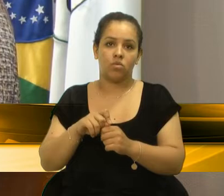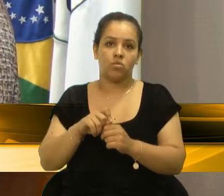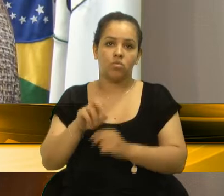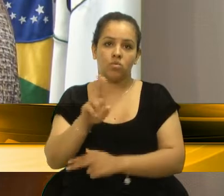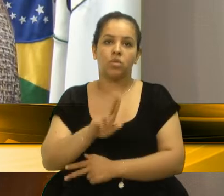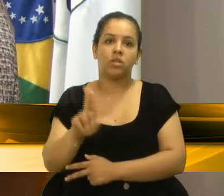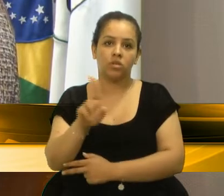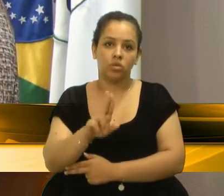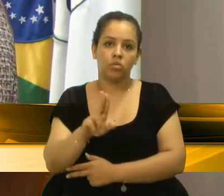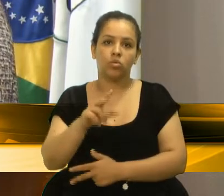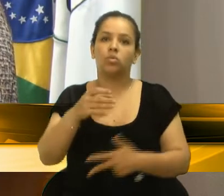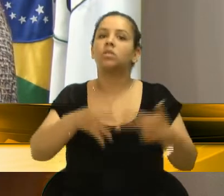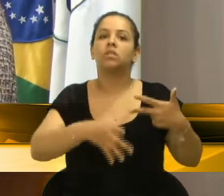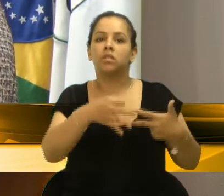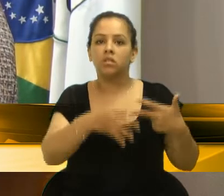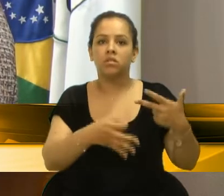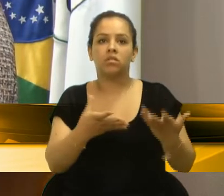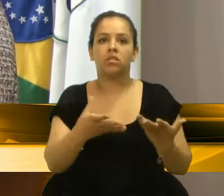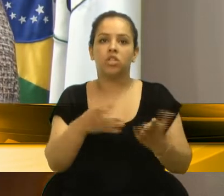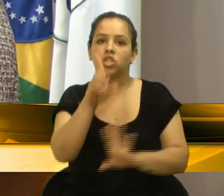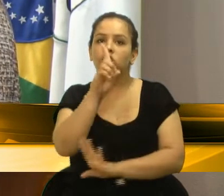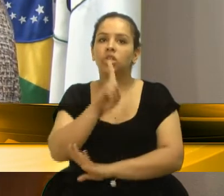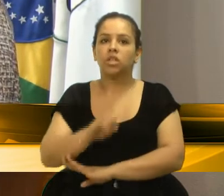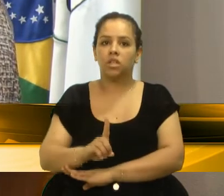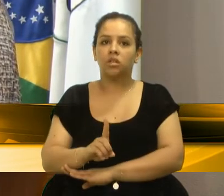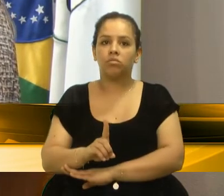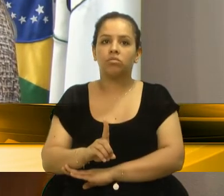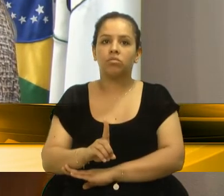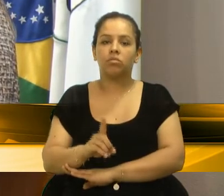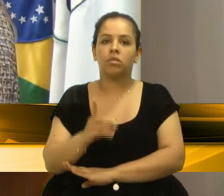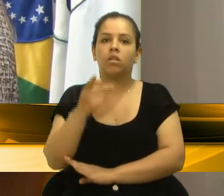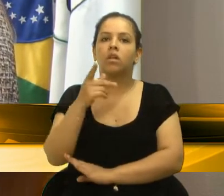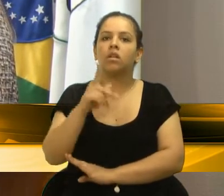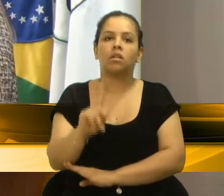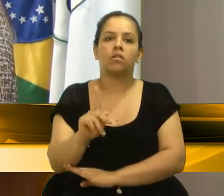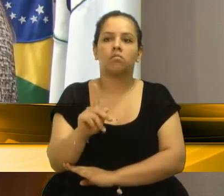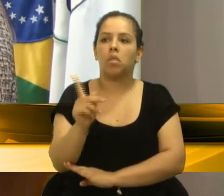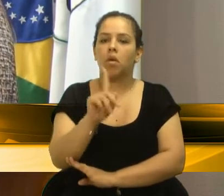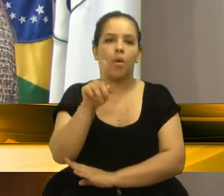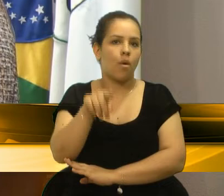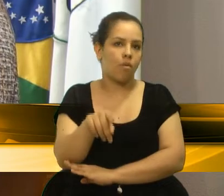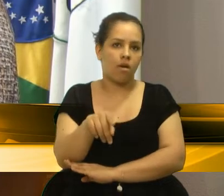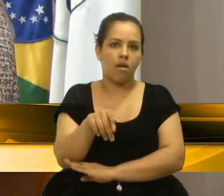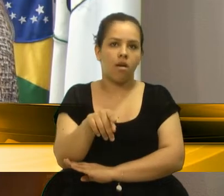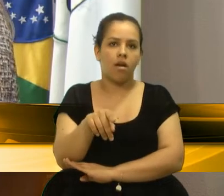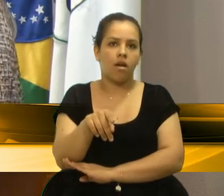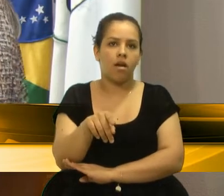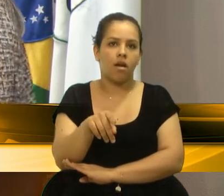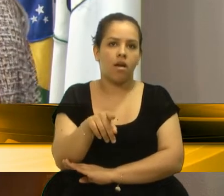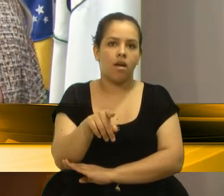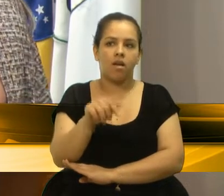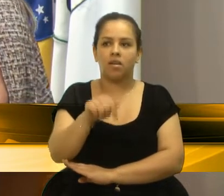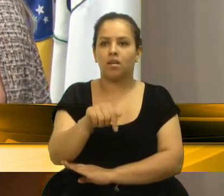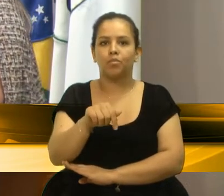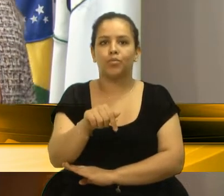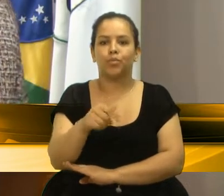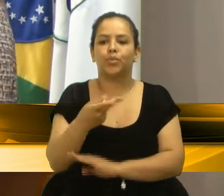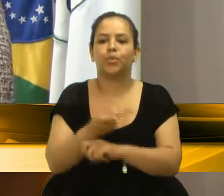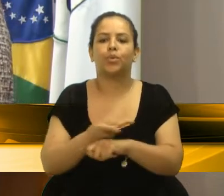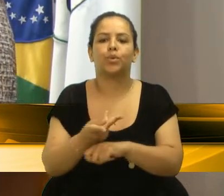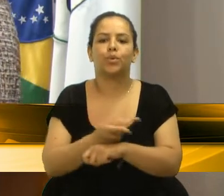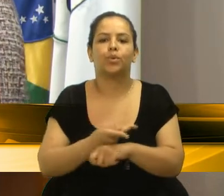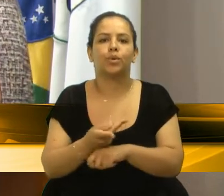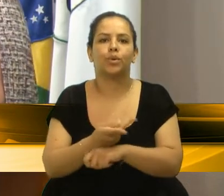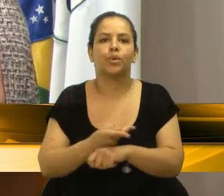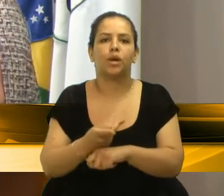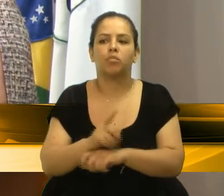buscou até hoje, direito este personalíssimo, não cabe a esta buscar por meio de alguém